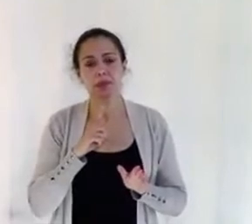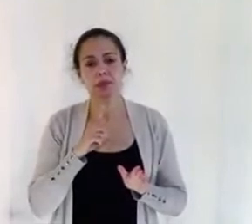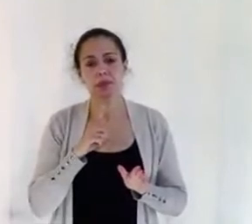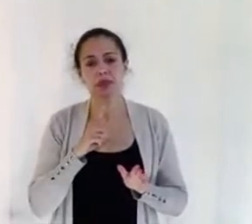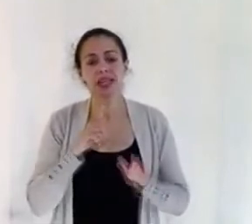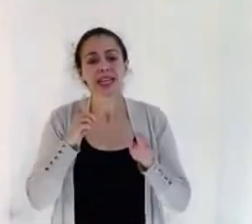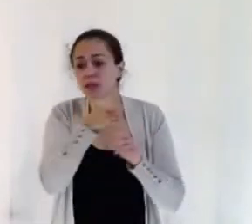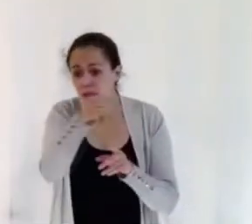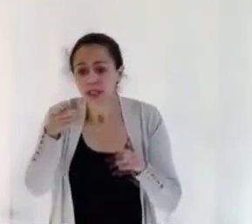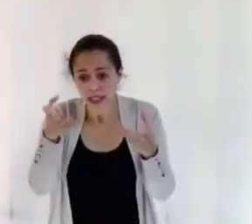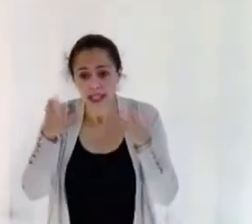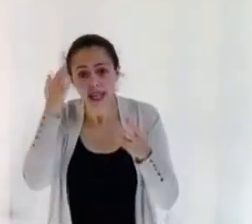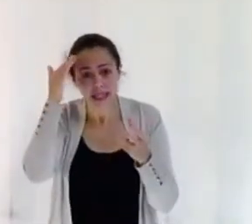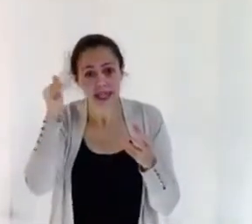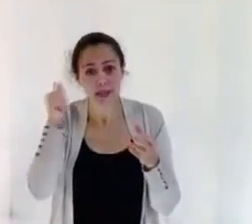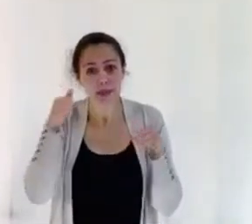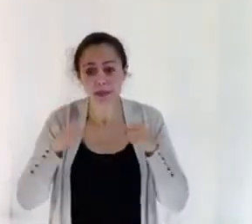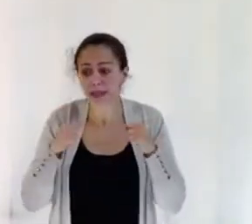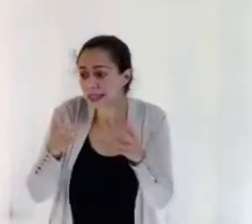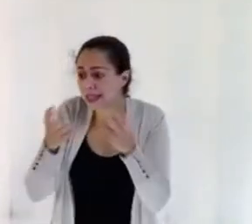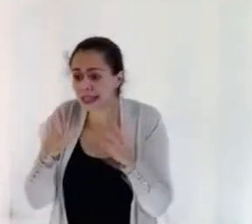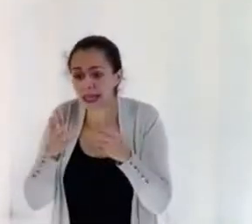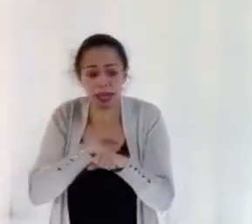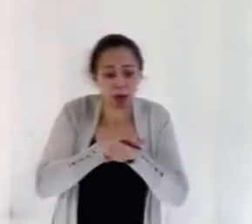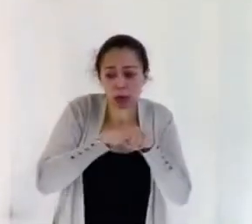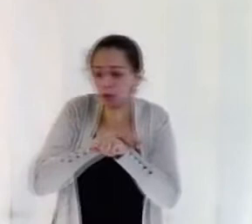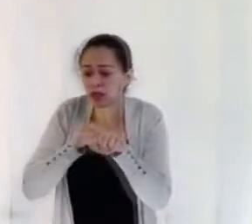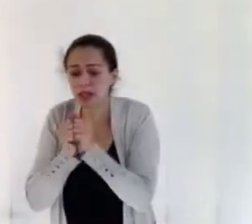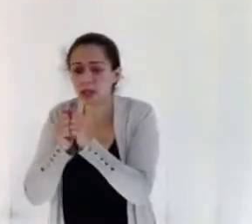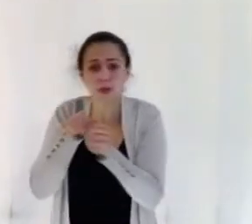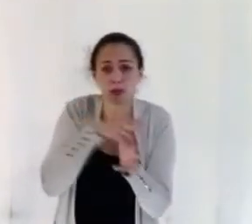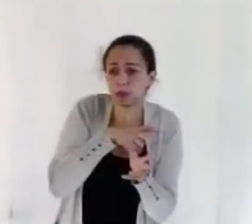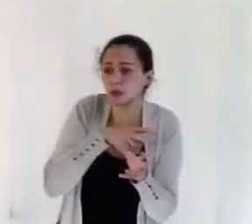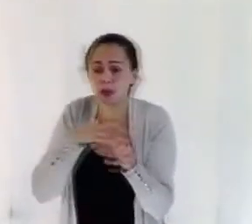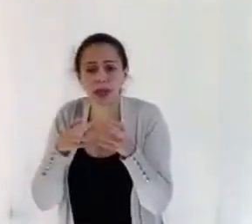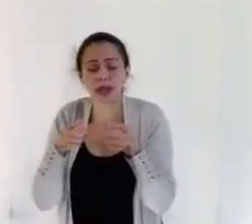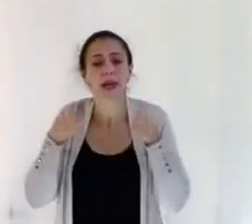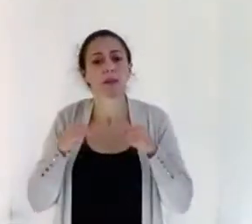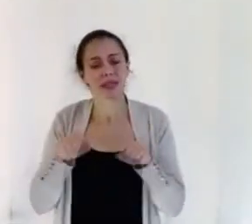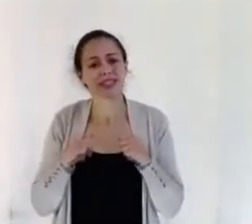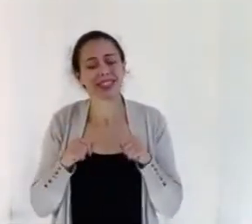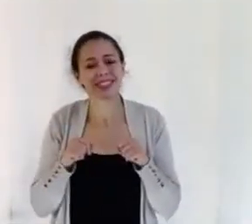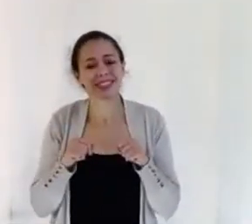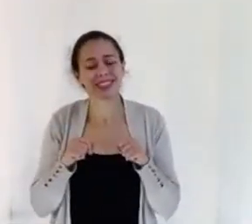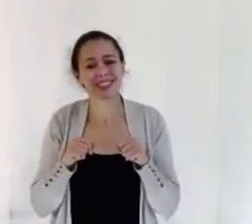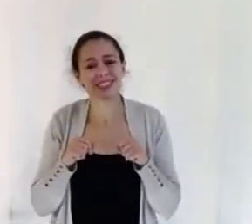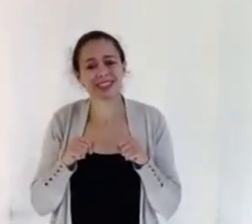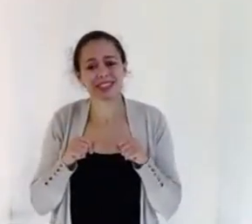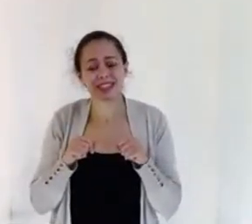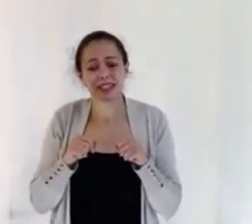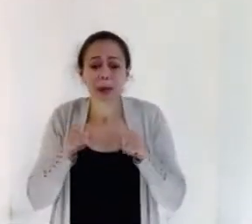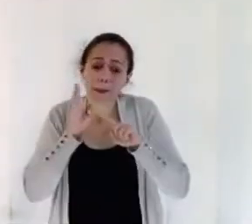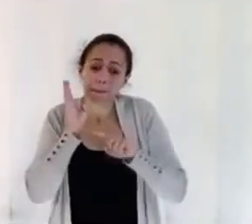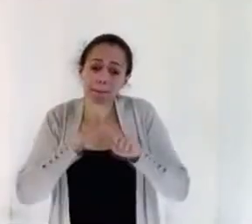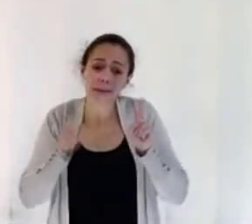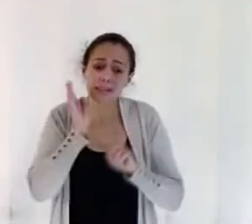pastor. Mas nós sabemos que nós também estamos tentando nos adaptar a esse novo mundo, tudo online, tudo